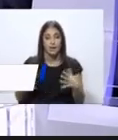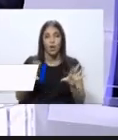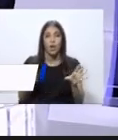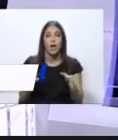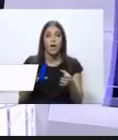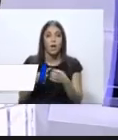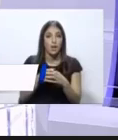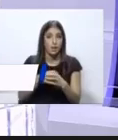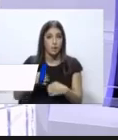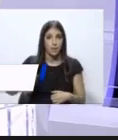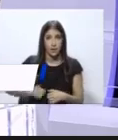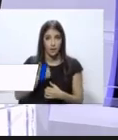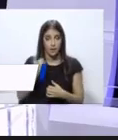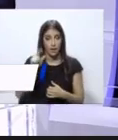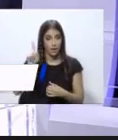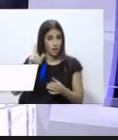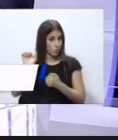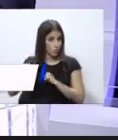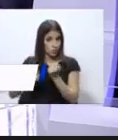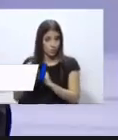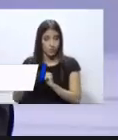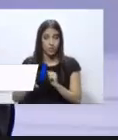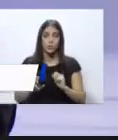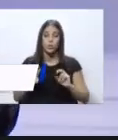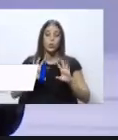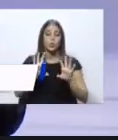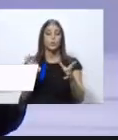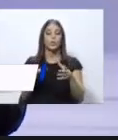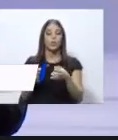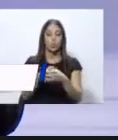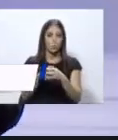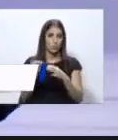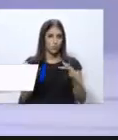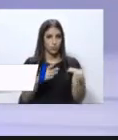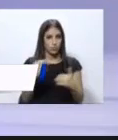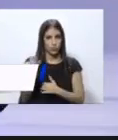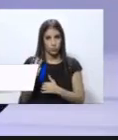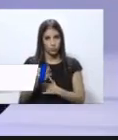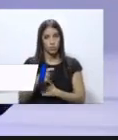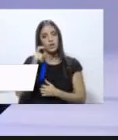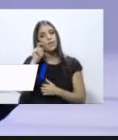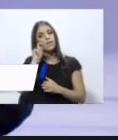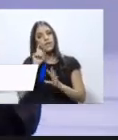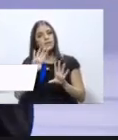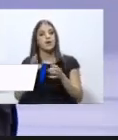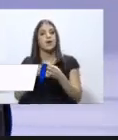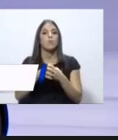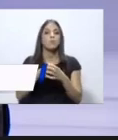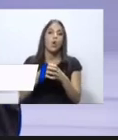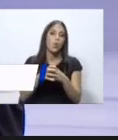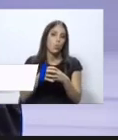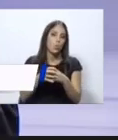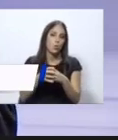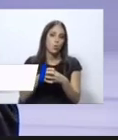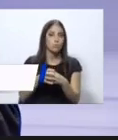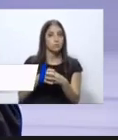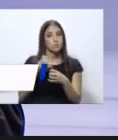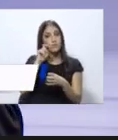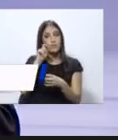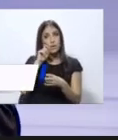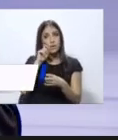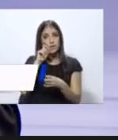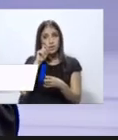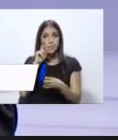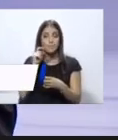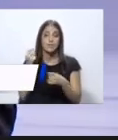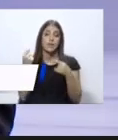não se mexe. A equipa no plantel do Futebol Clube Porto, a defesa... O bloco defensivo da última época não teve, ou